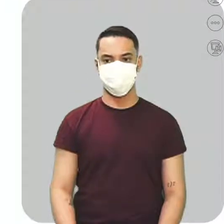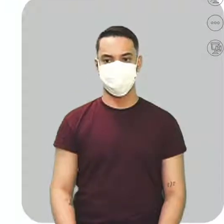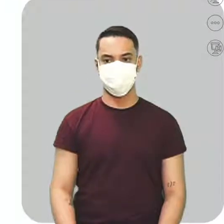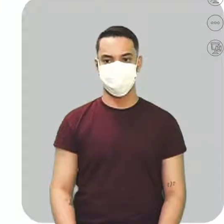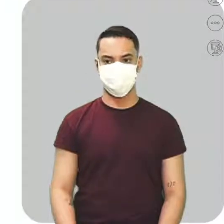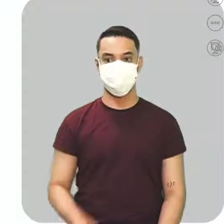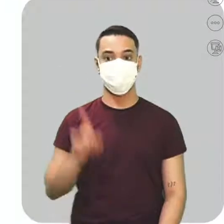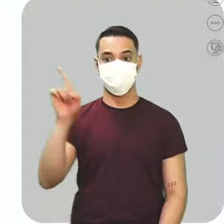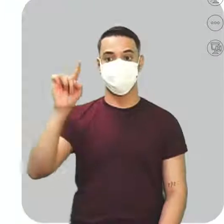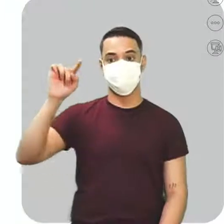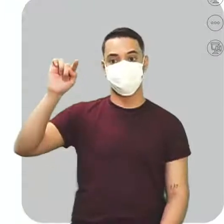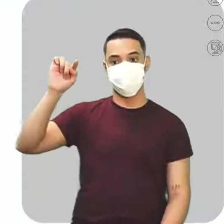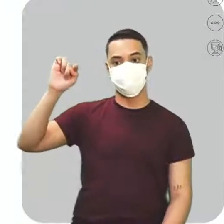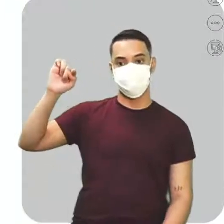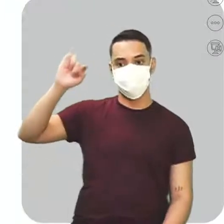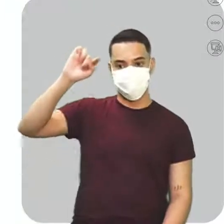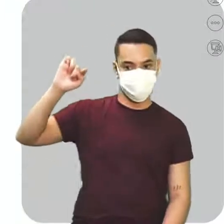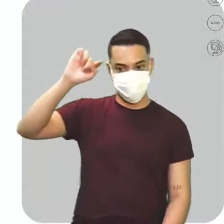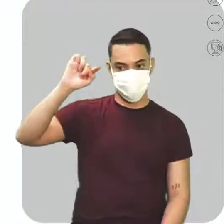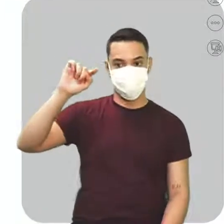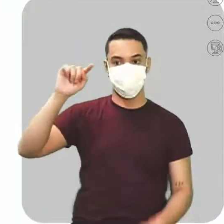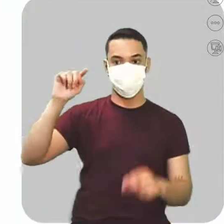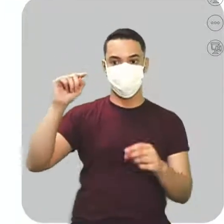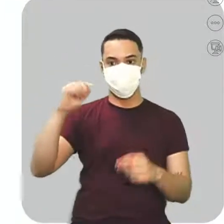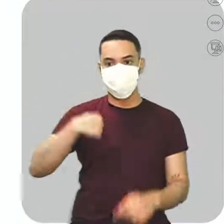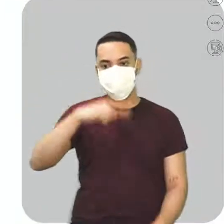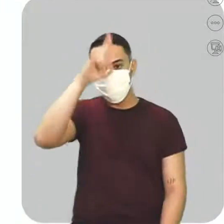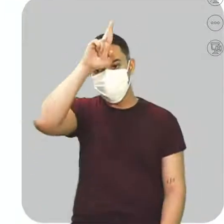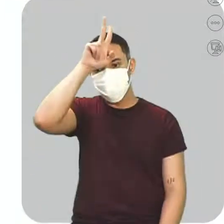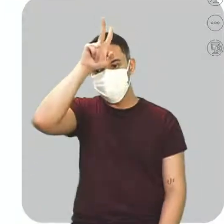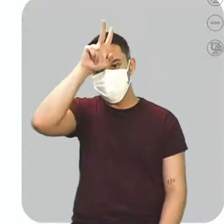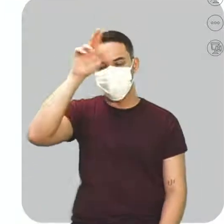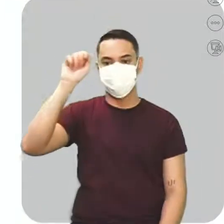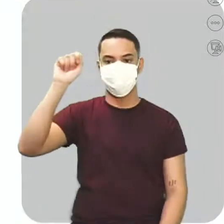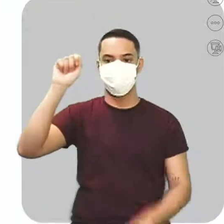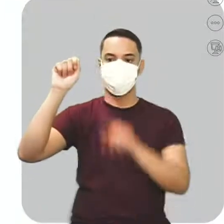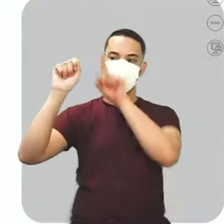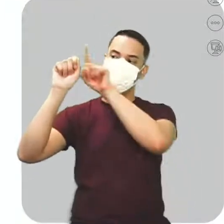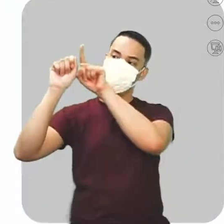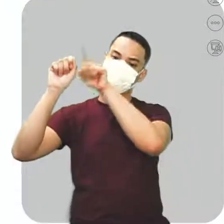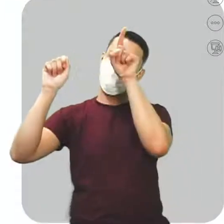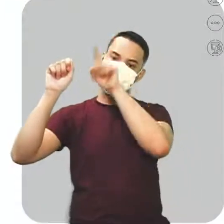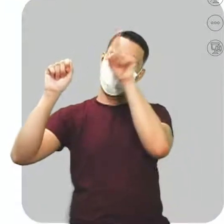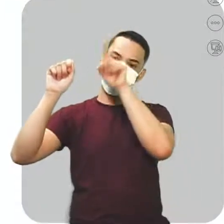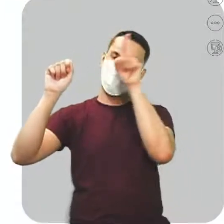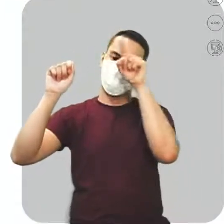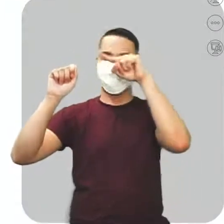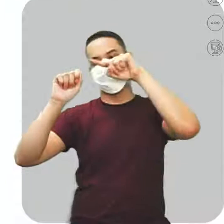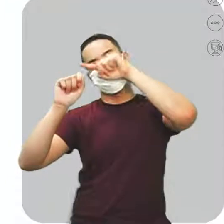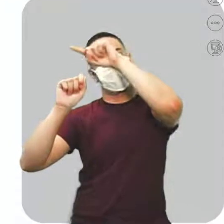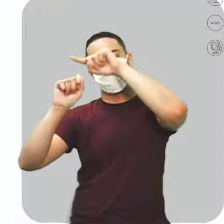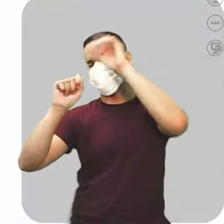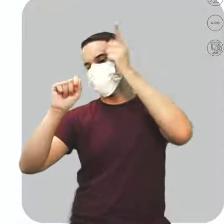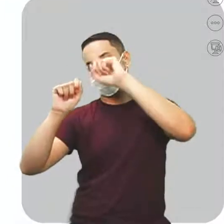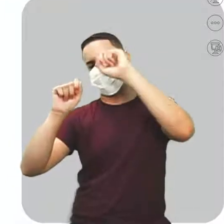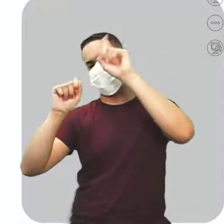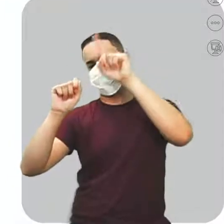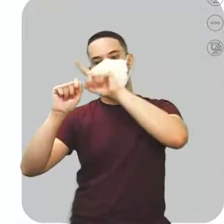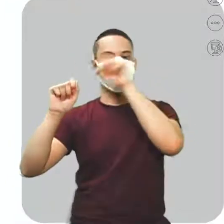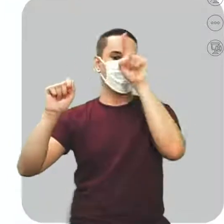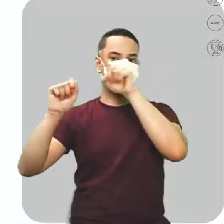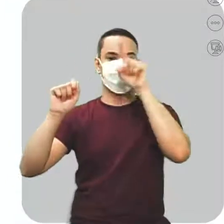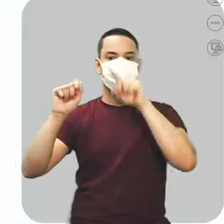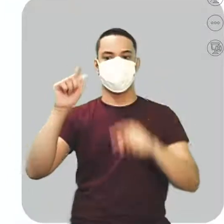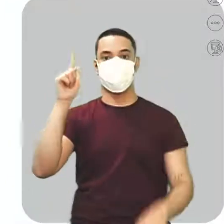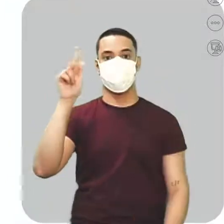que esse acento é aqui, tá? Belezinha? À esquerda, não é esse daqui não, né? Eu botei um acento aqui, ó,